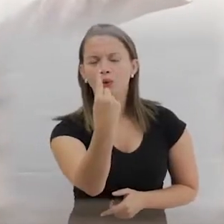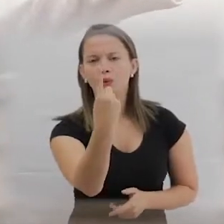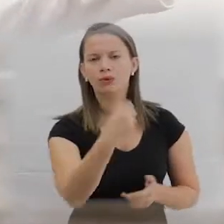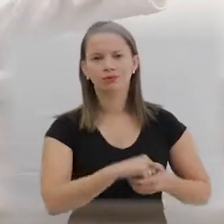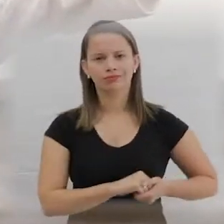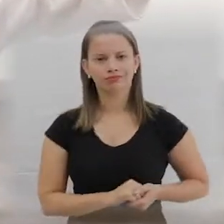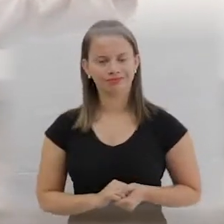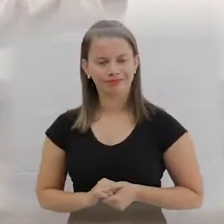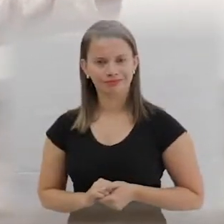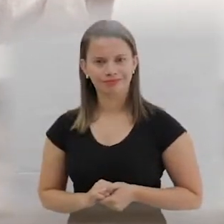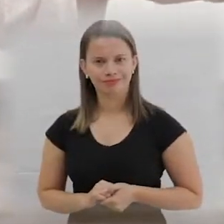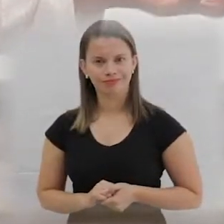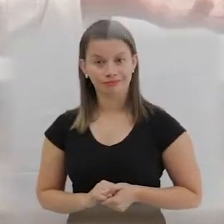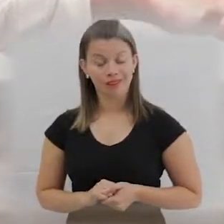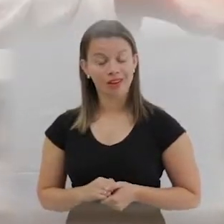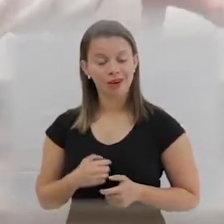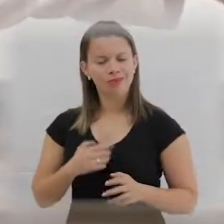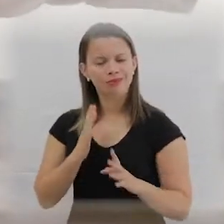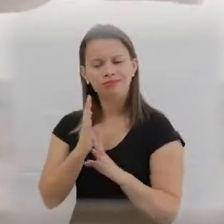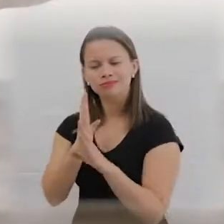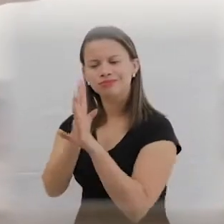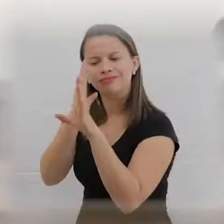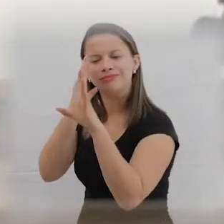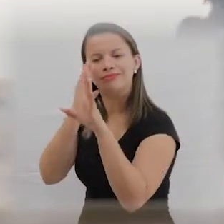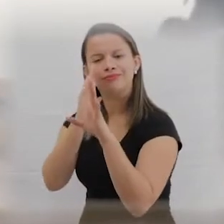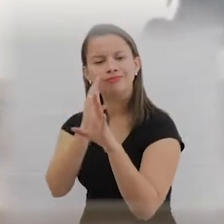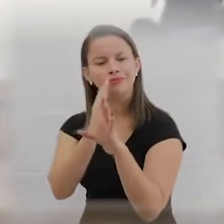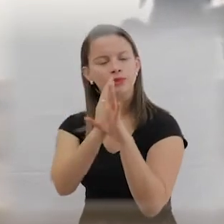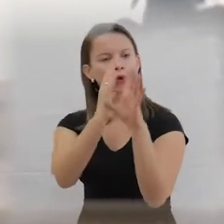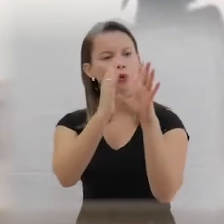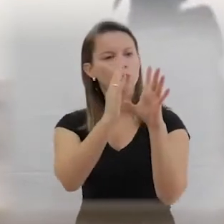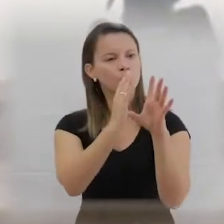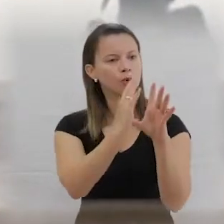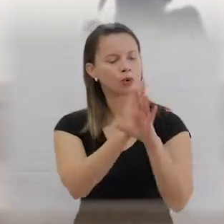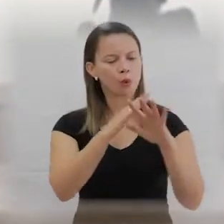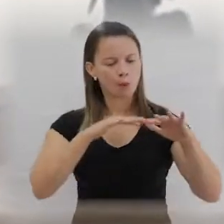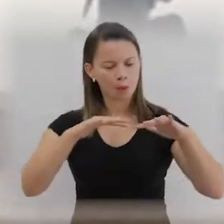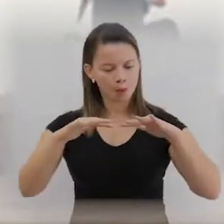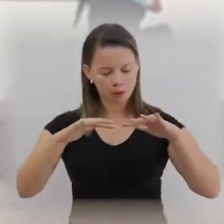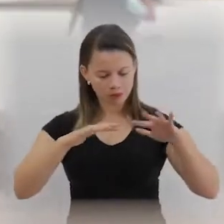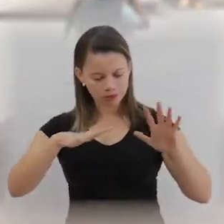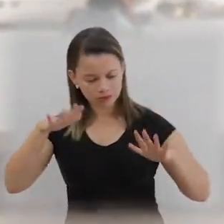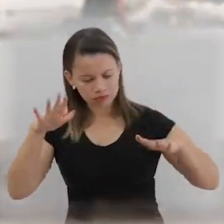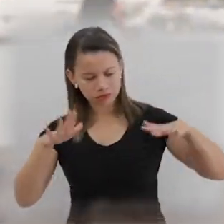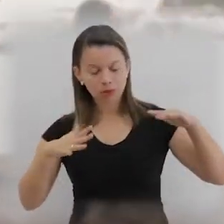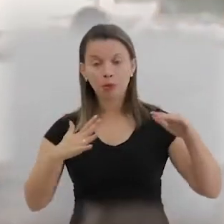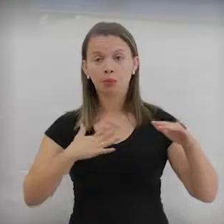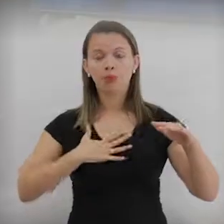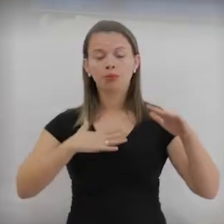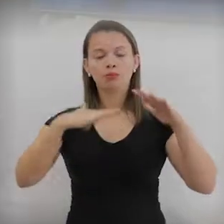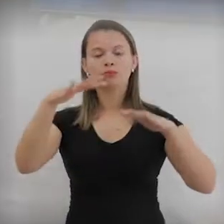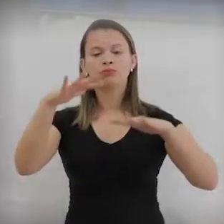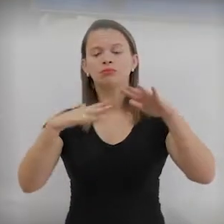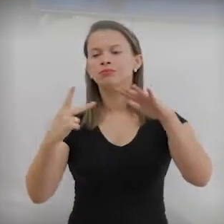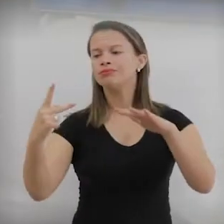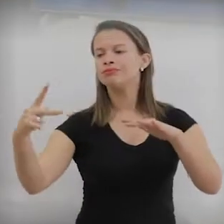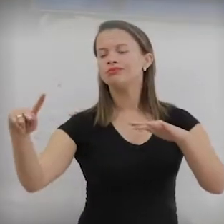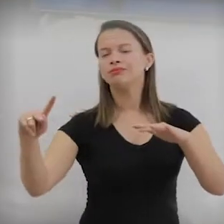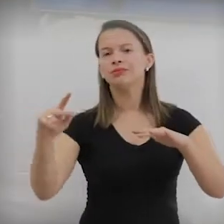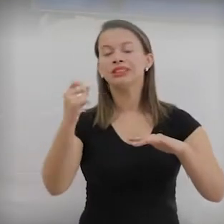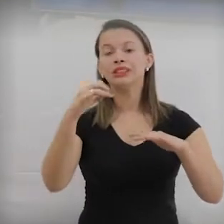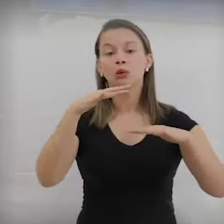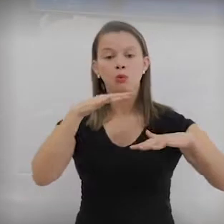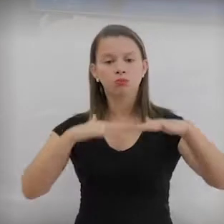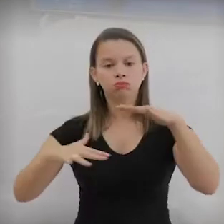E é assim que eu vou descobrindo movimento seu, movimento dela, se é um grande